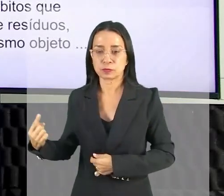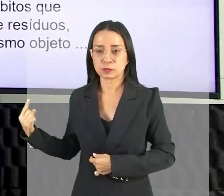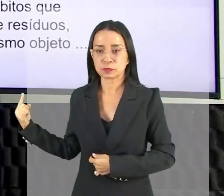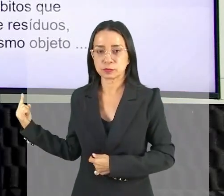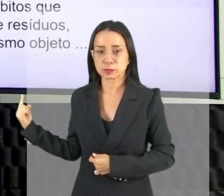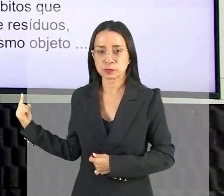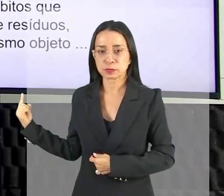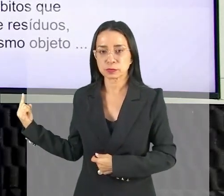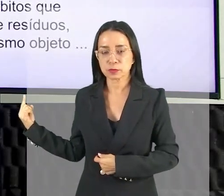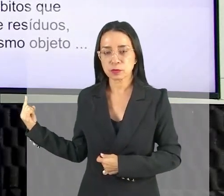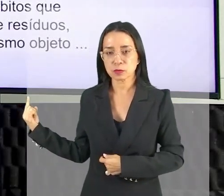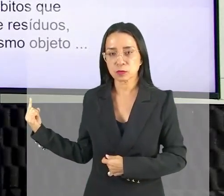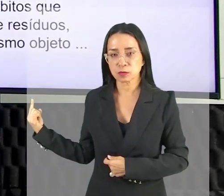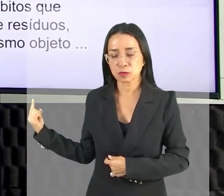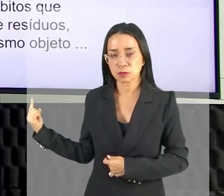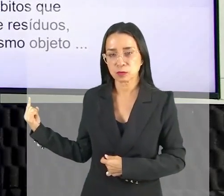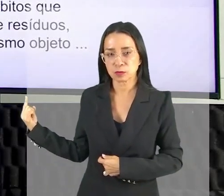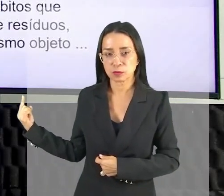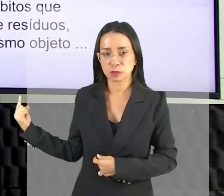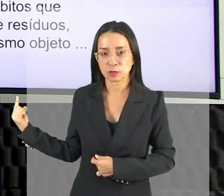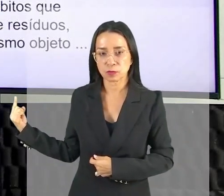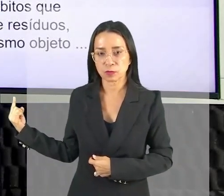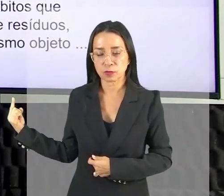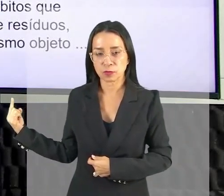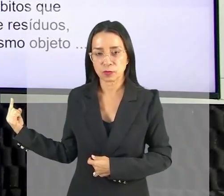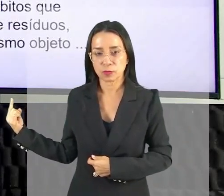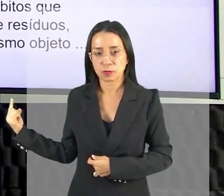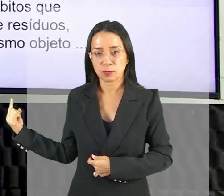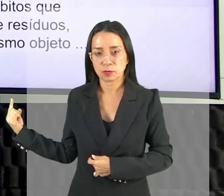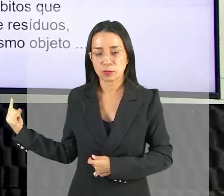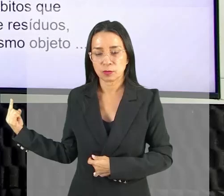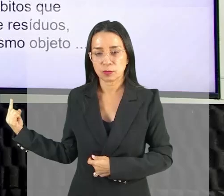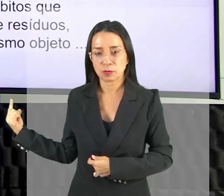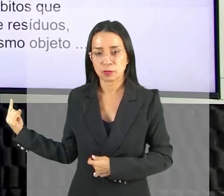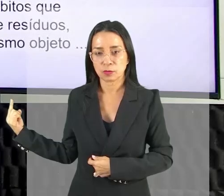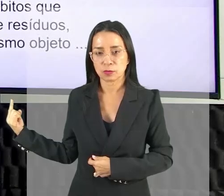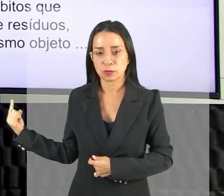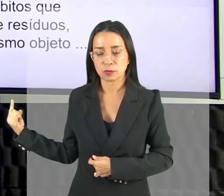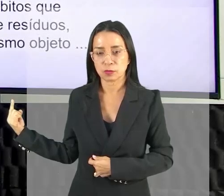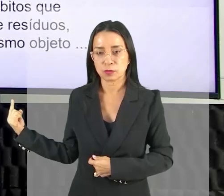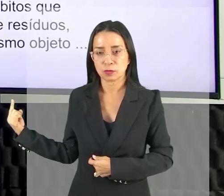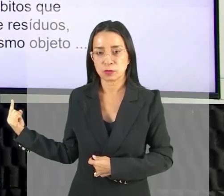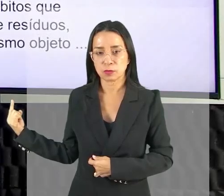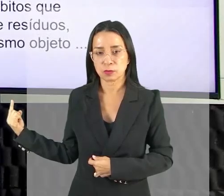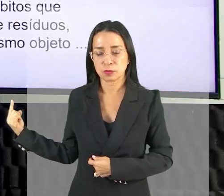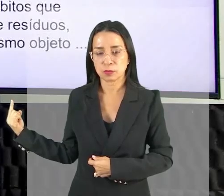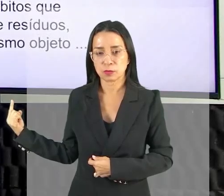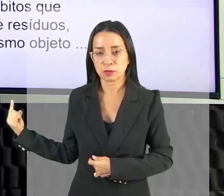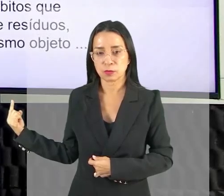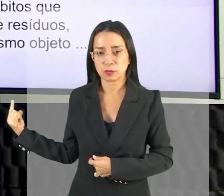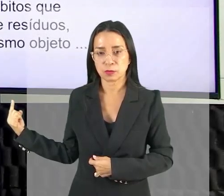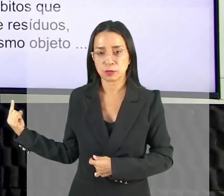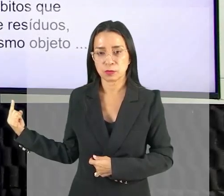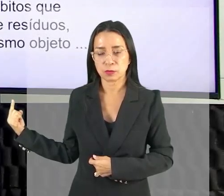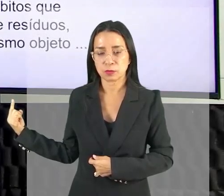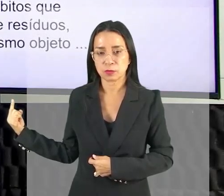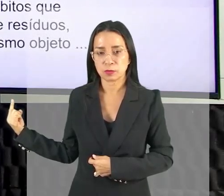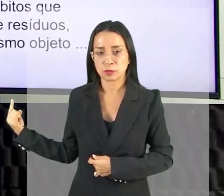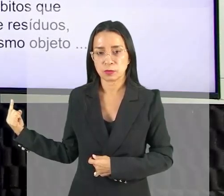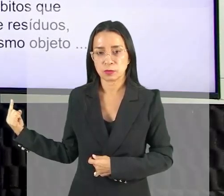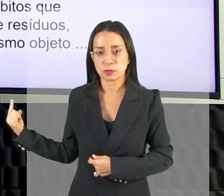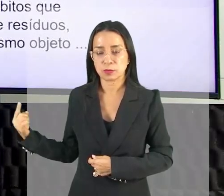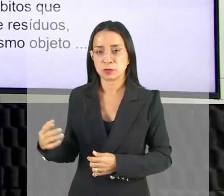amplamente discutido e, hoje, já é consenso a dependência dos recursos naturais para a nossa